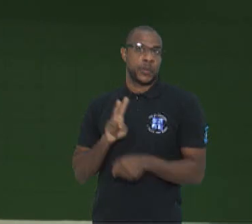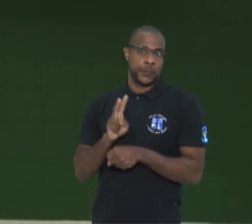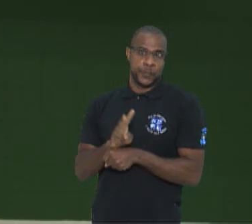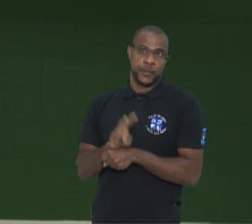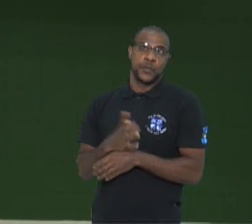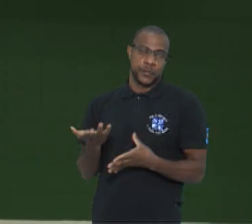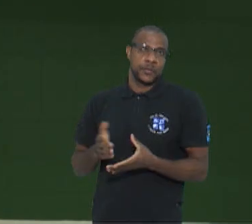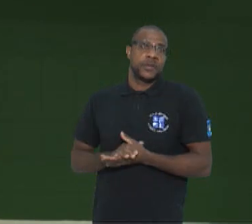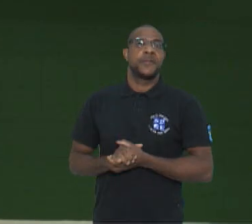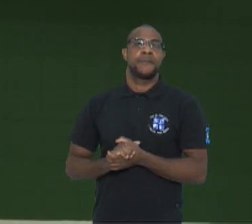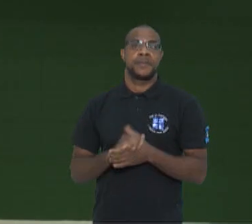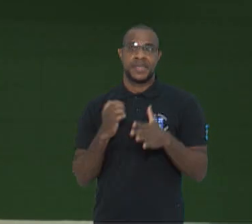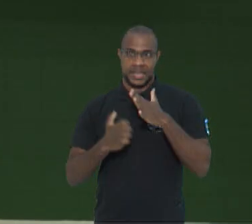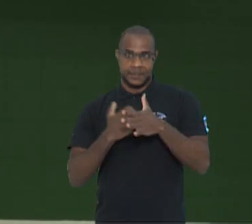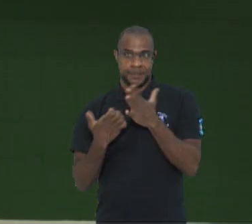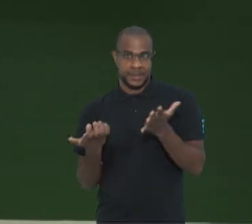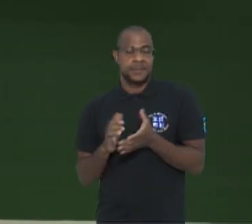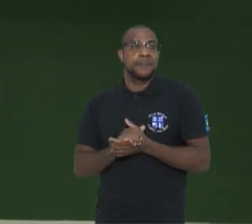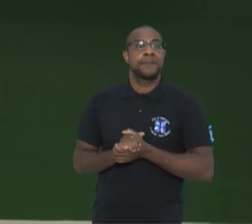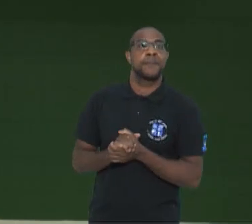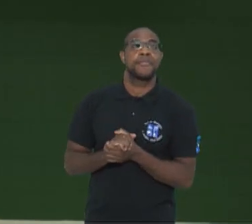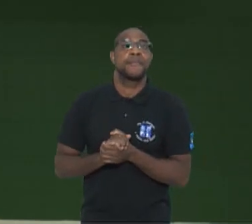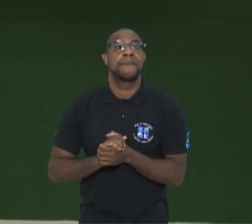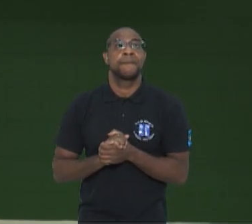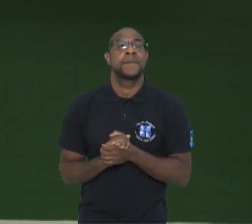mais pontual, certo?